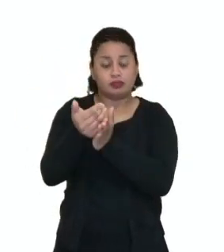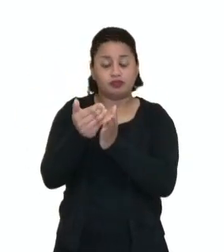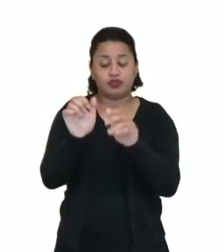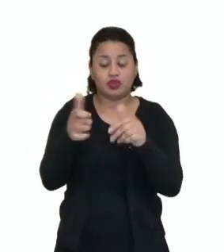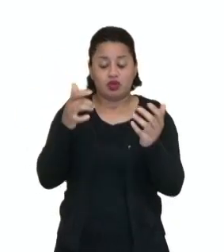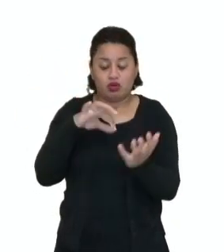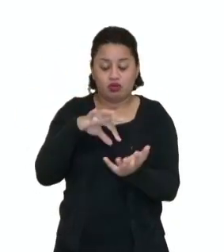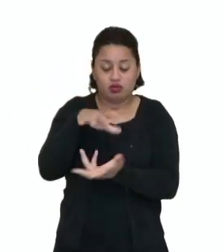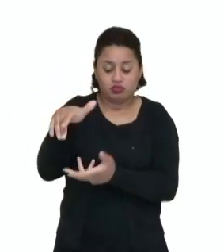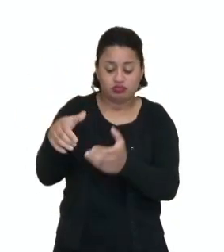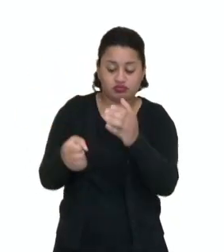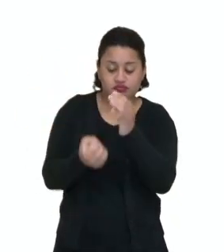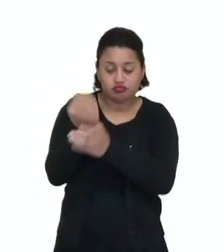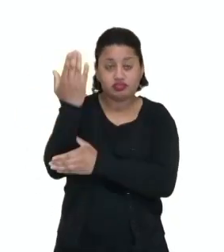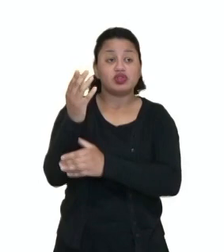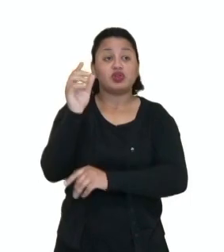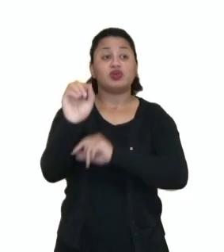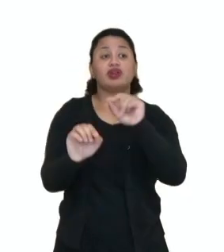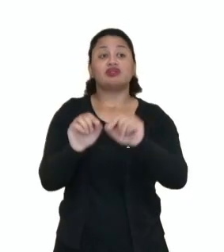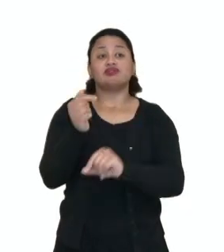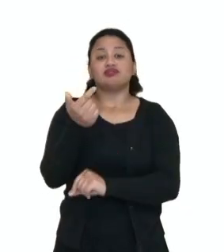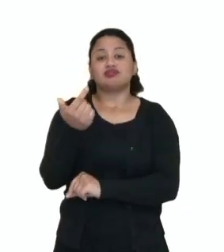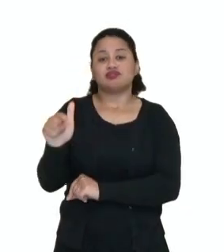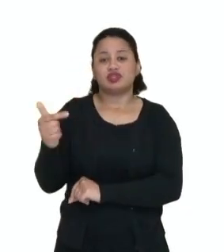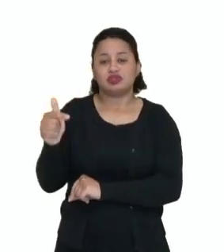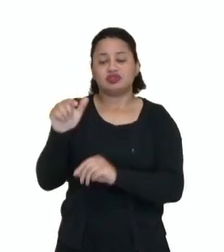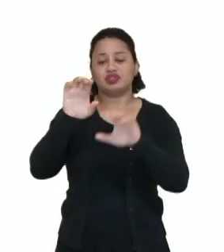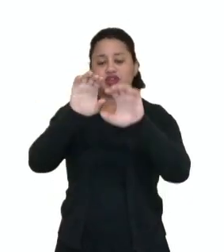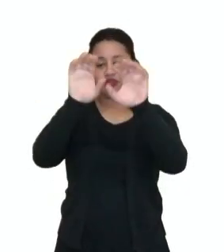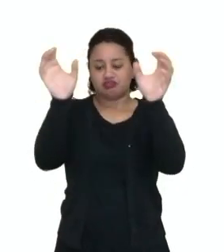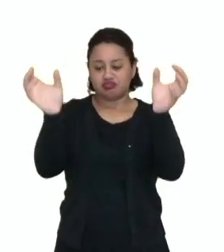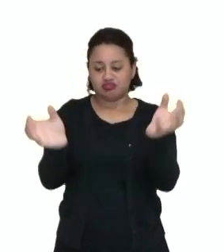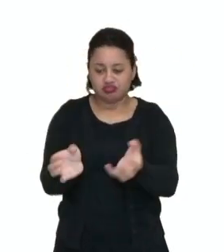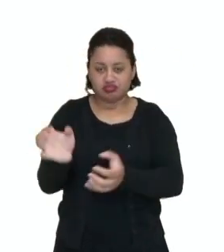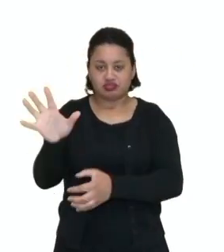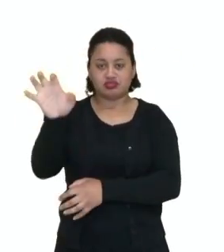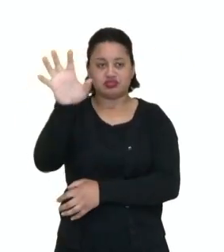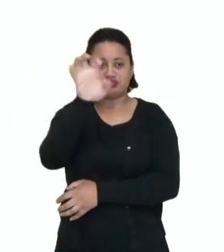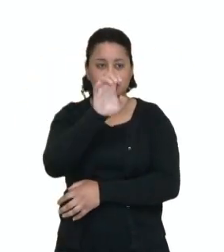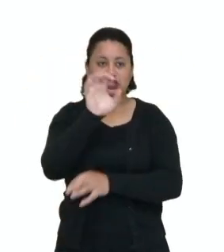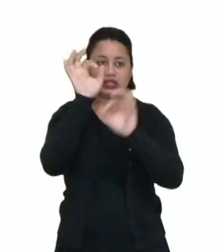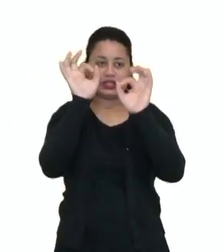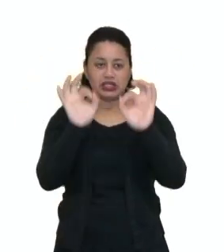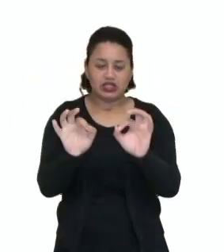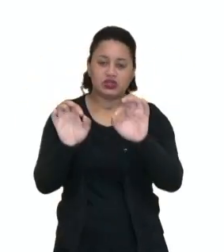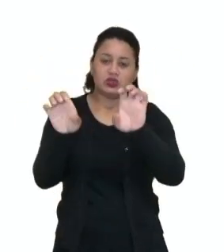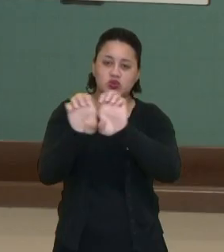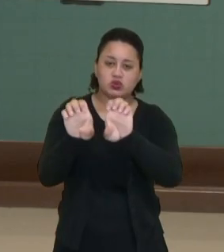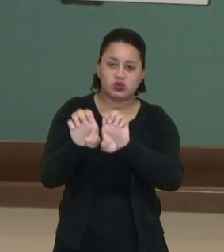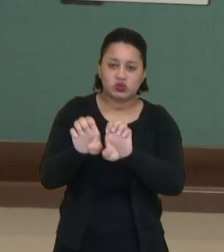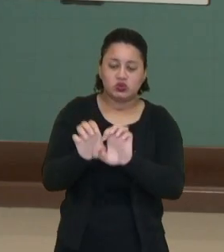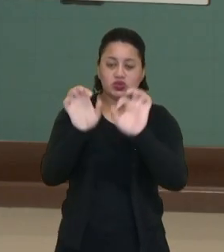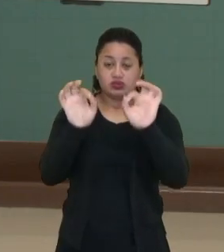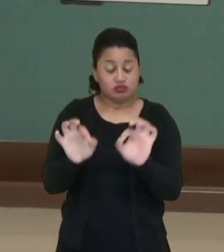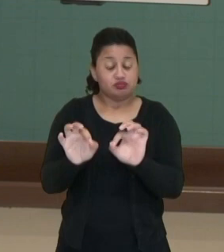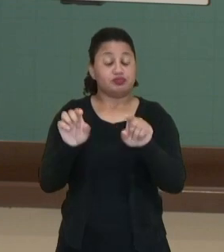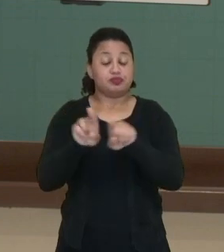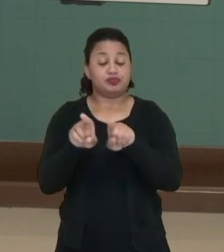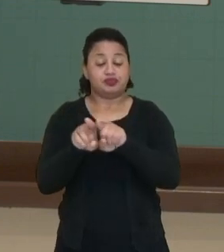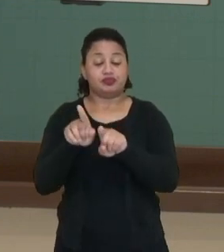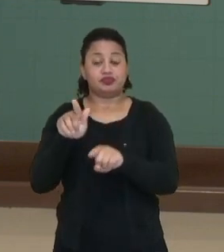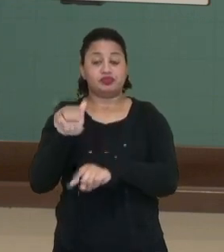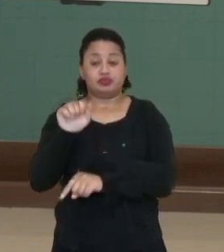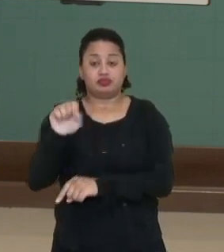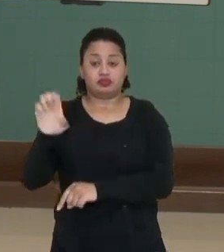Terra surgiu, não havia a camada atmosférica bem formada, estruturada, inclusive até os gases que